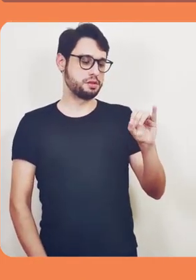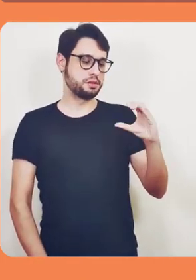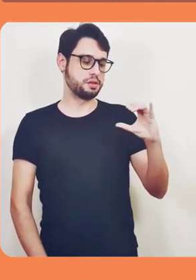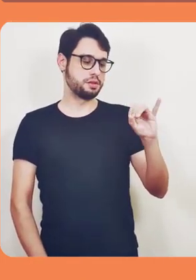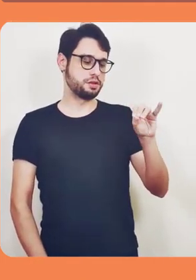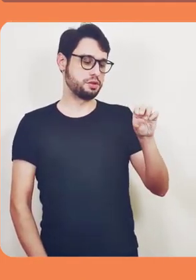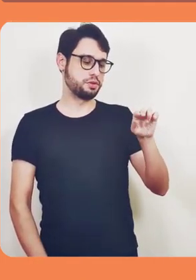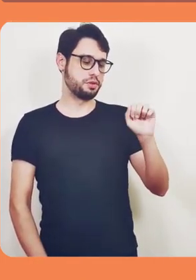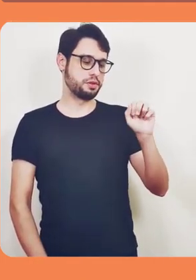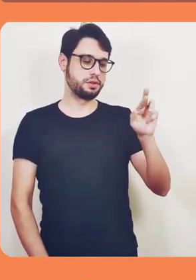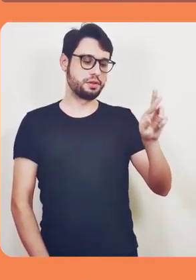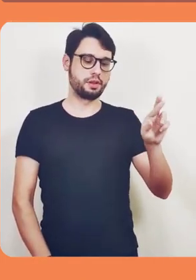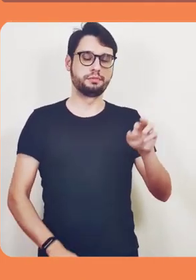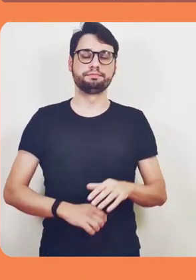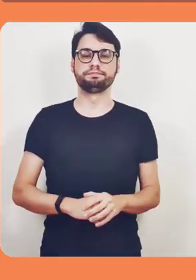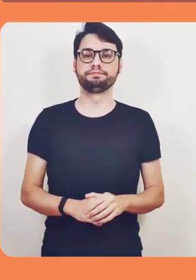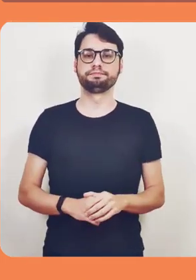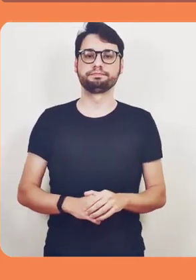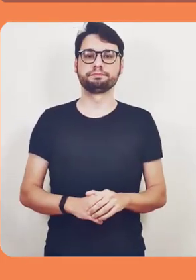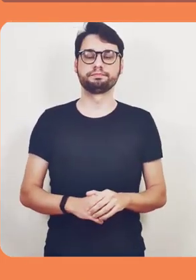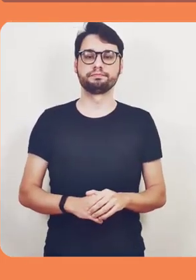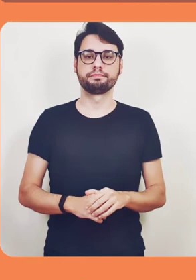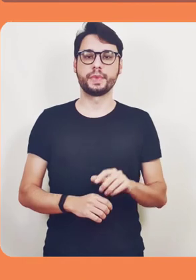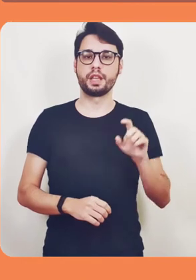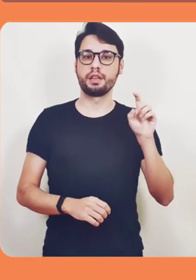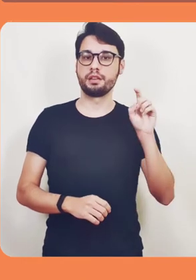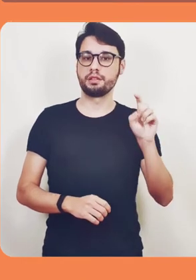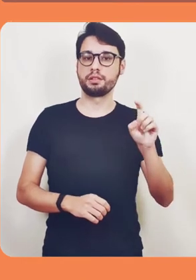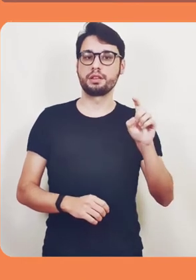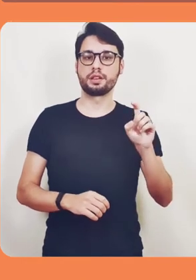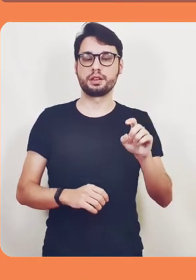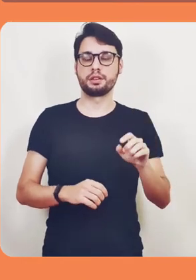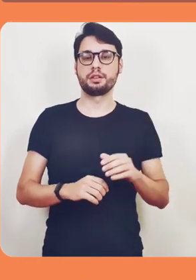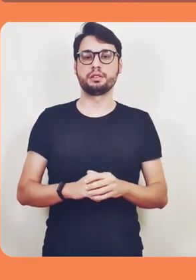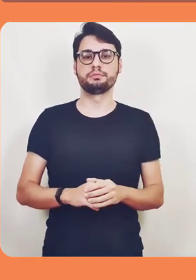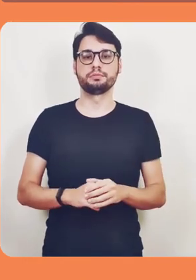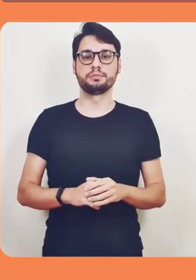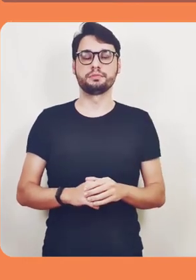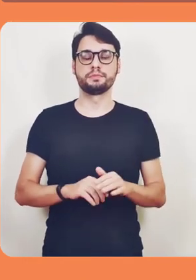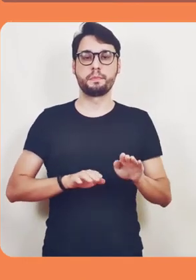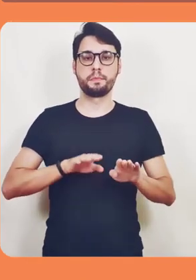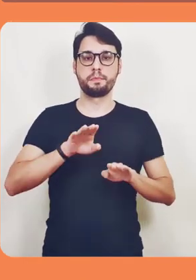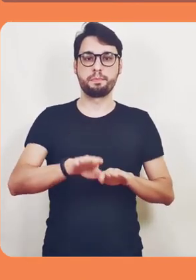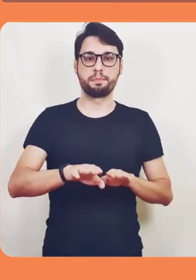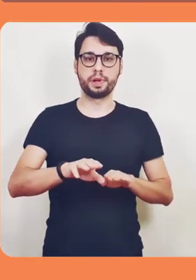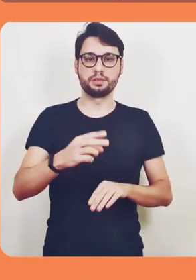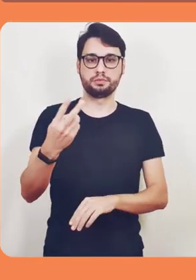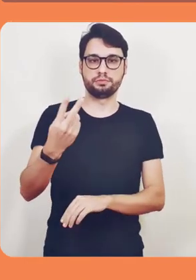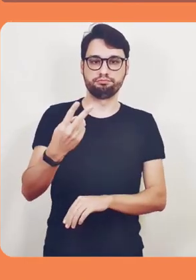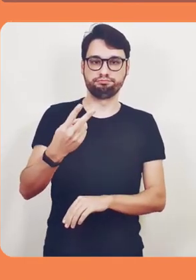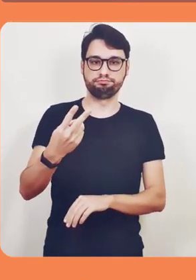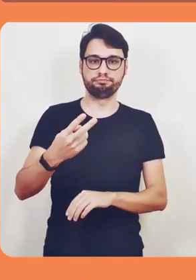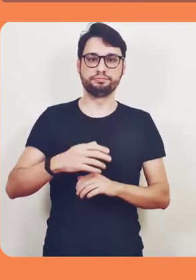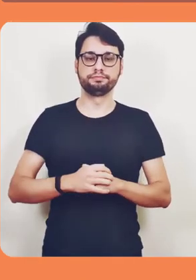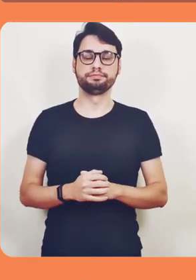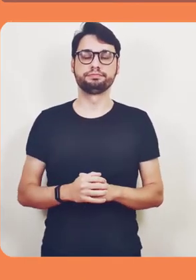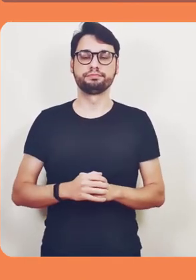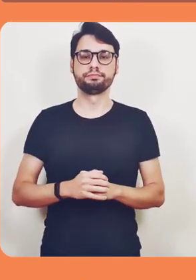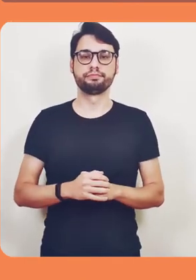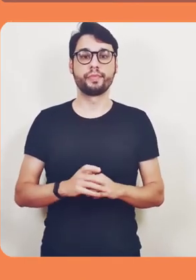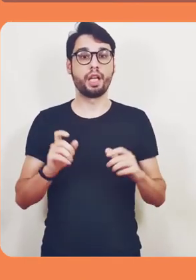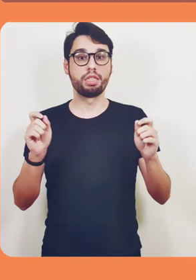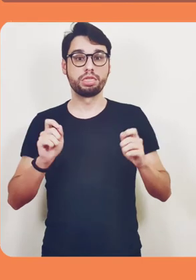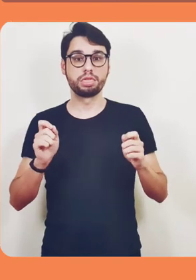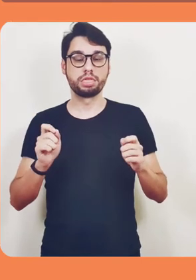as interações no seu vídeo ficando no próximo passo ou aqui diretamente